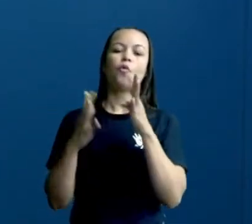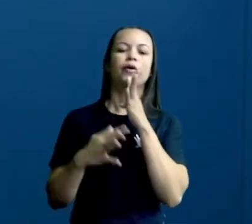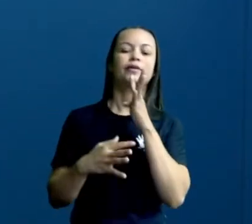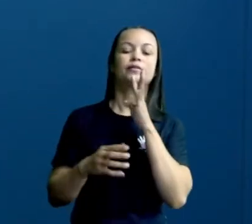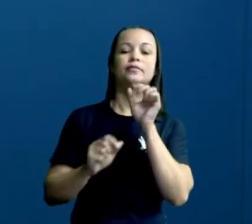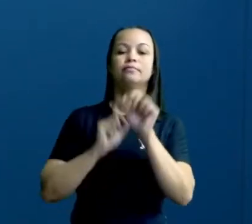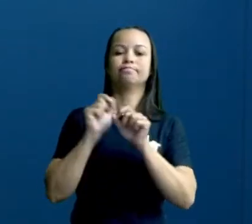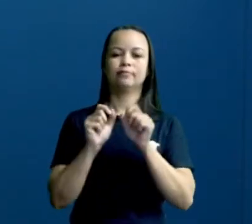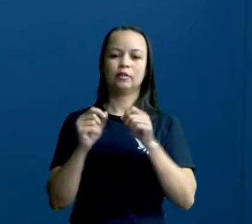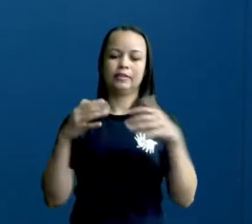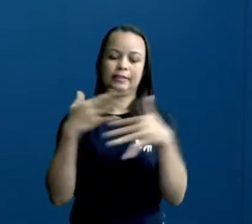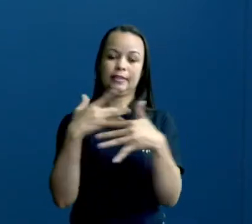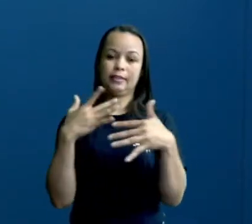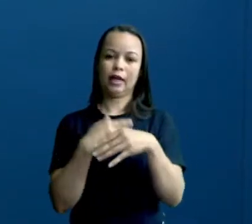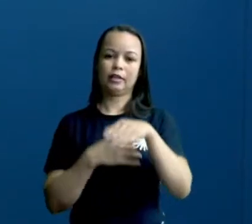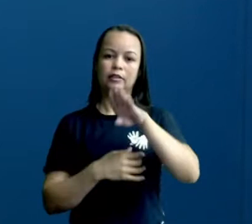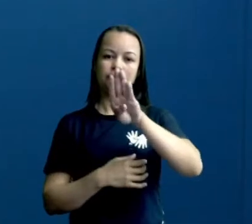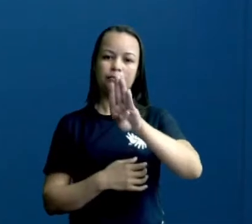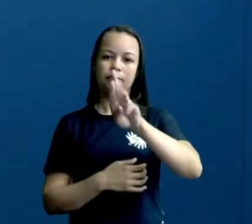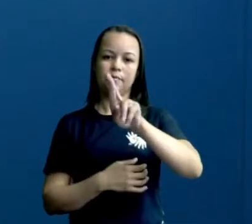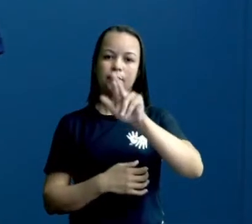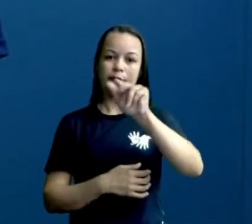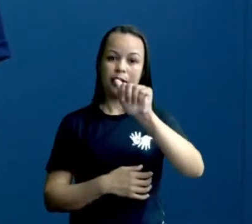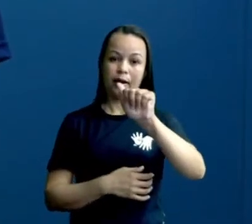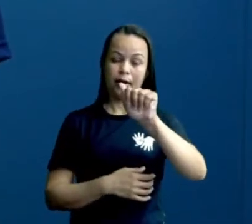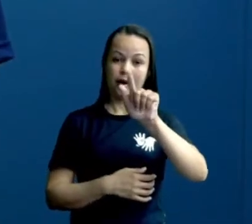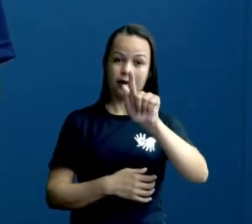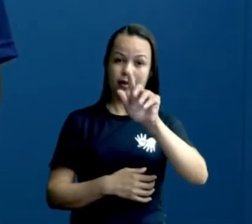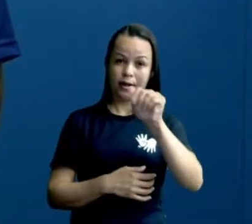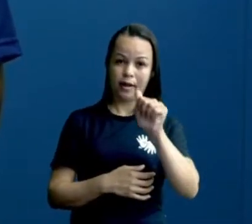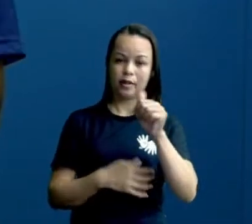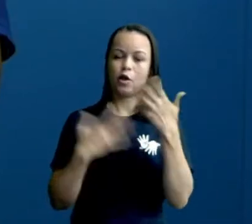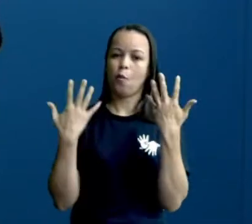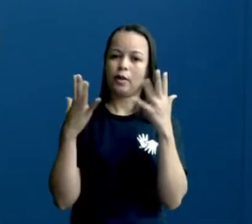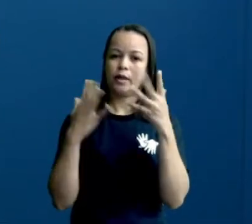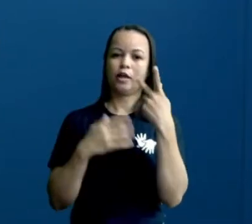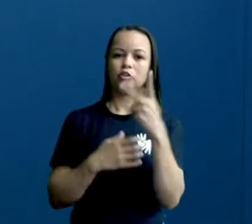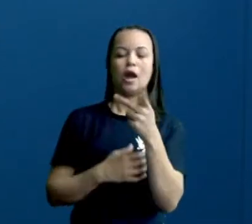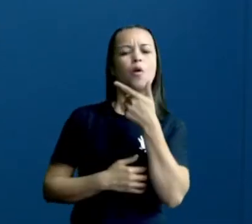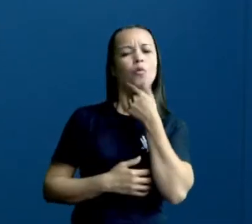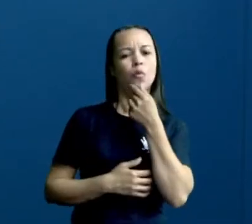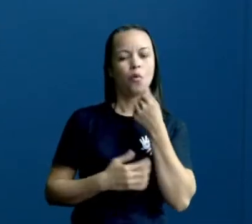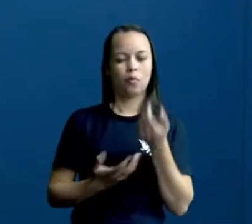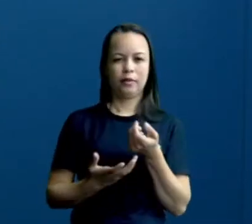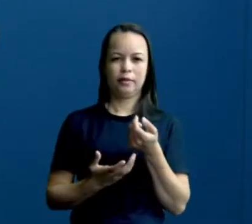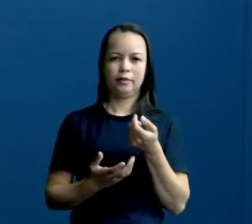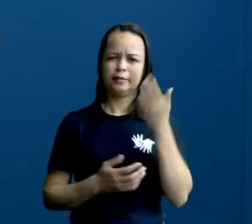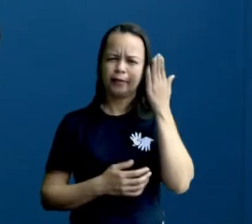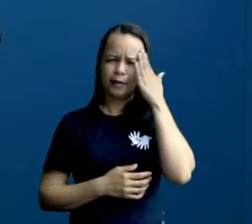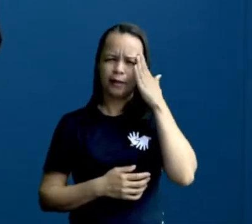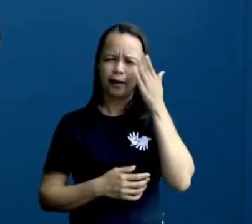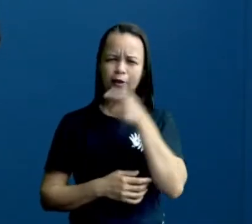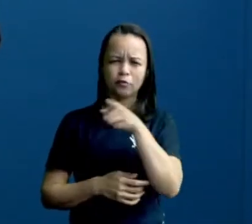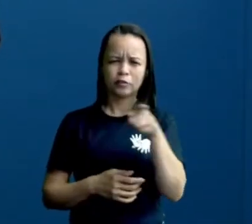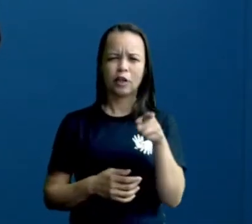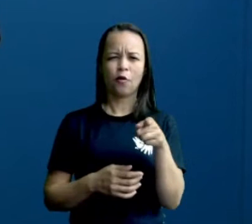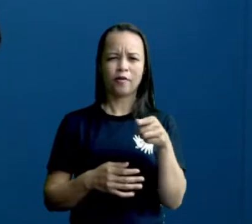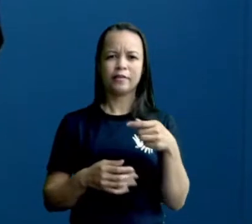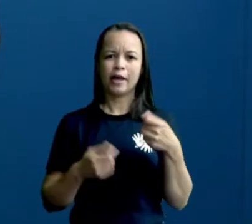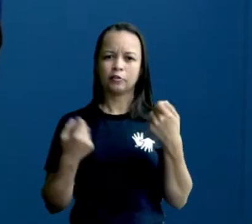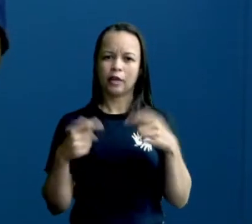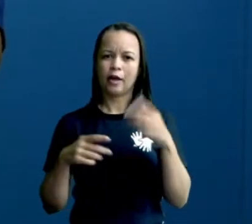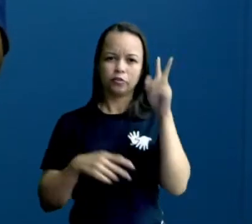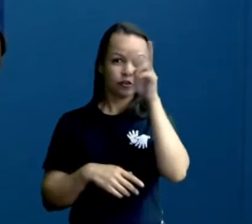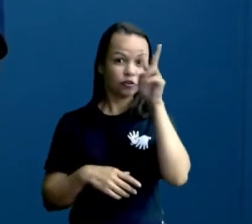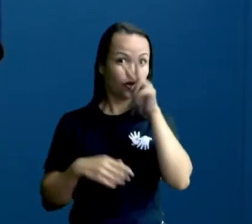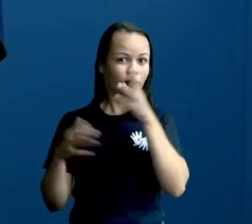Diogo do Braga, Diogo de Braga. Entenderam? E aí? Estão afiados na história? Quero ver, viu?